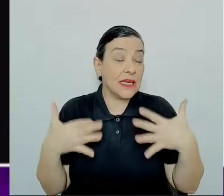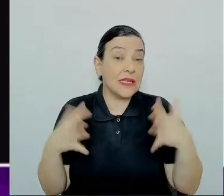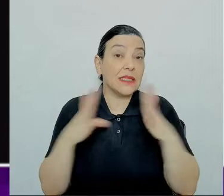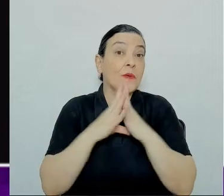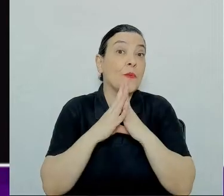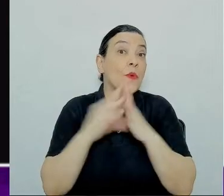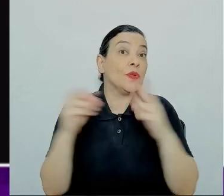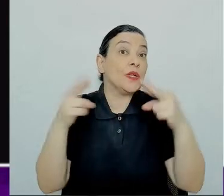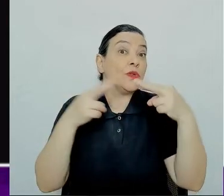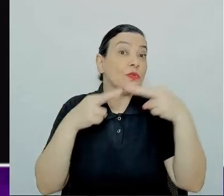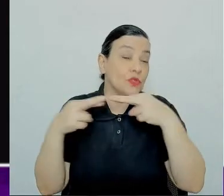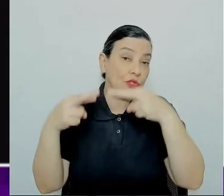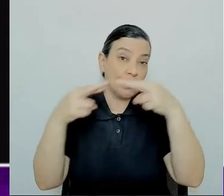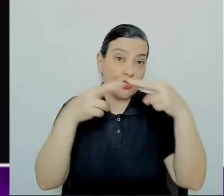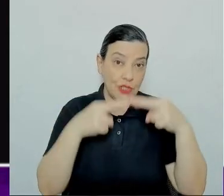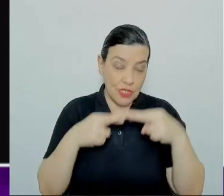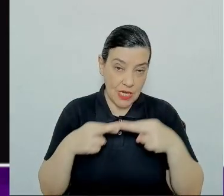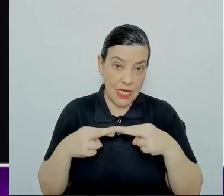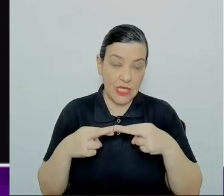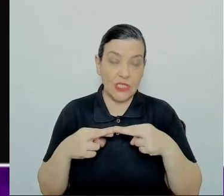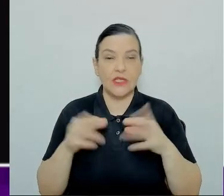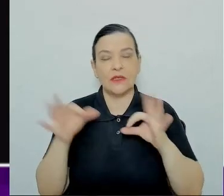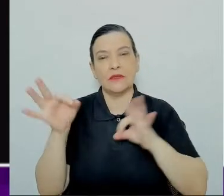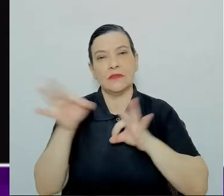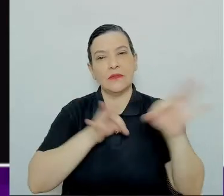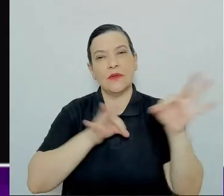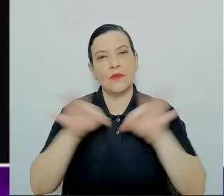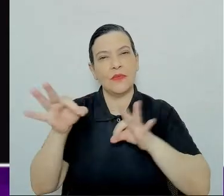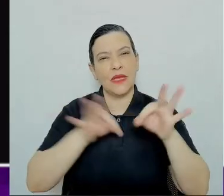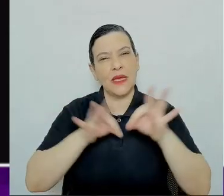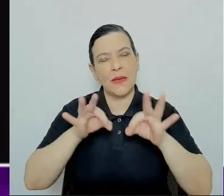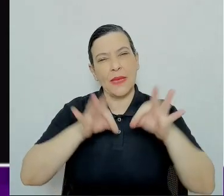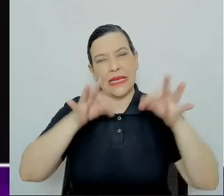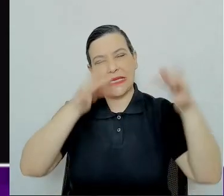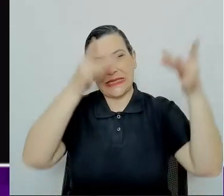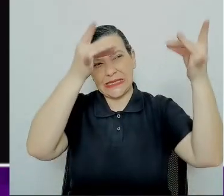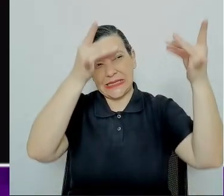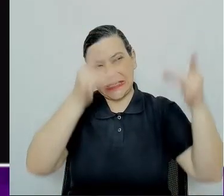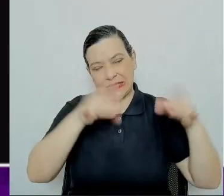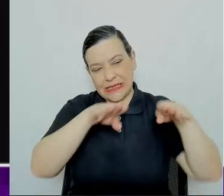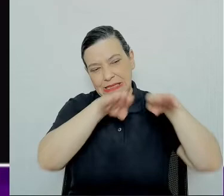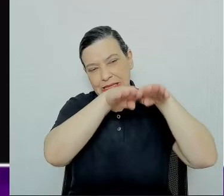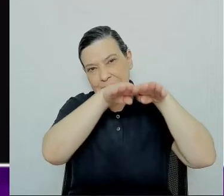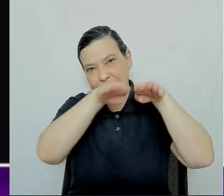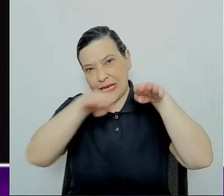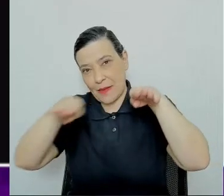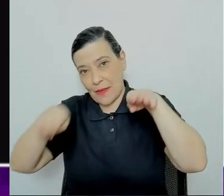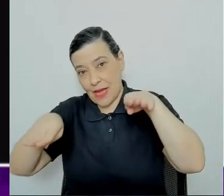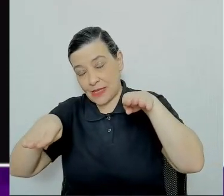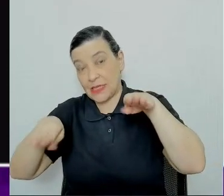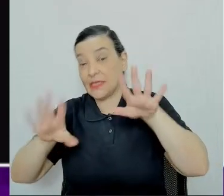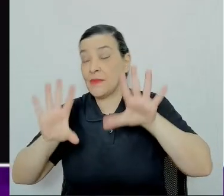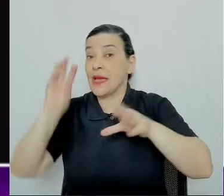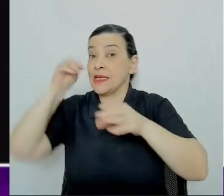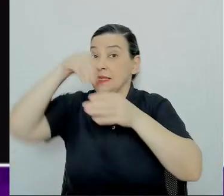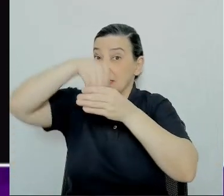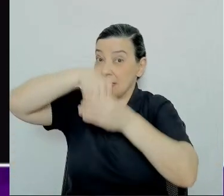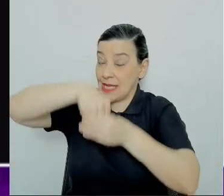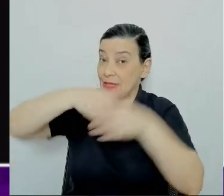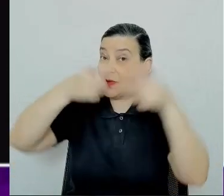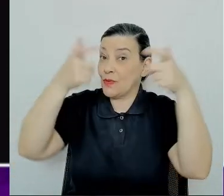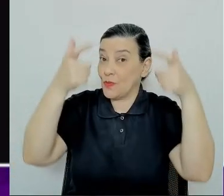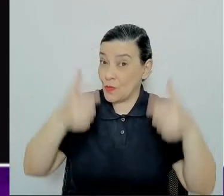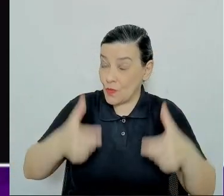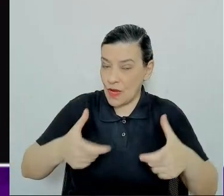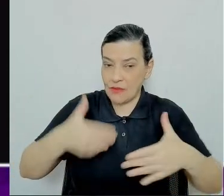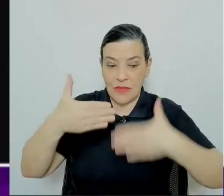rede, ou seja, eu estou trazendo aqui todas as camadas de proteção, mas dentro de um ambiente produtivo,